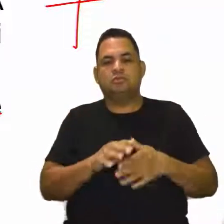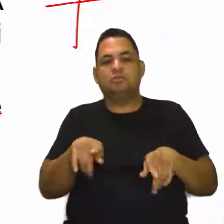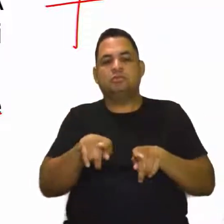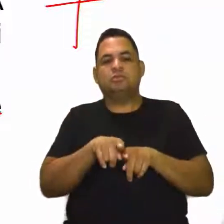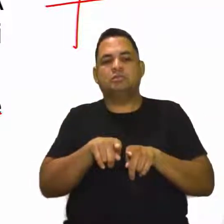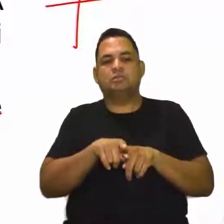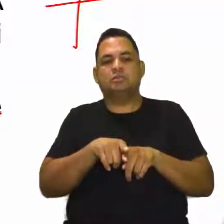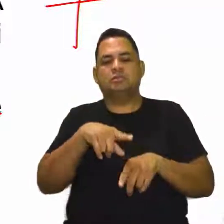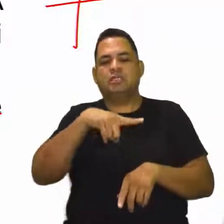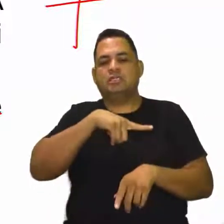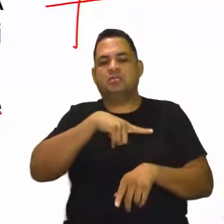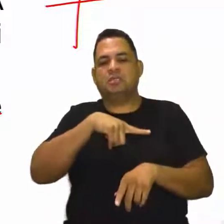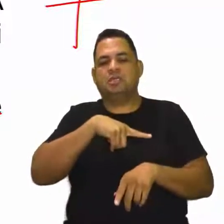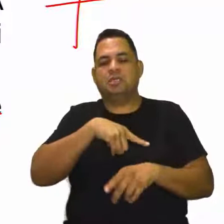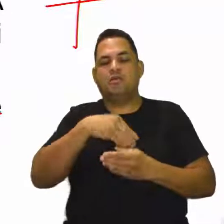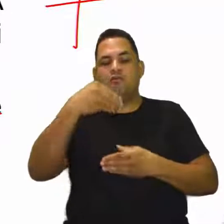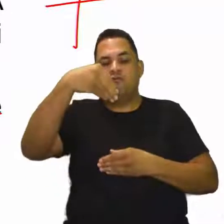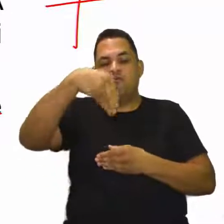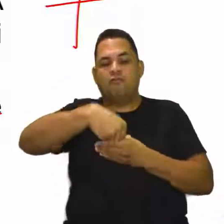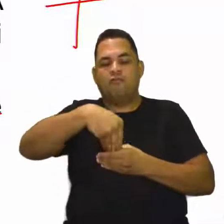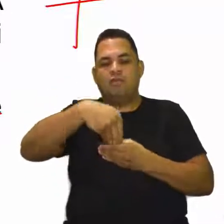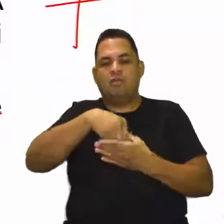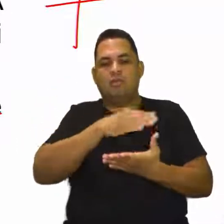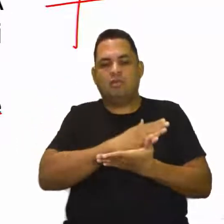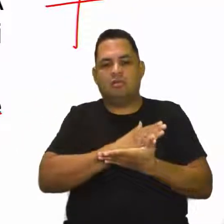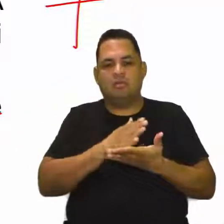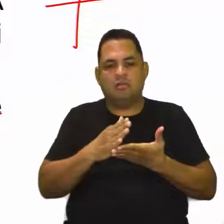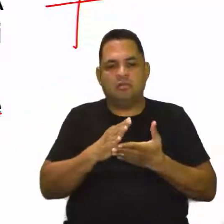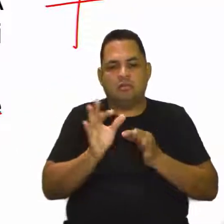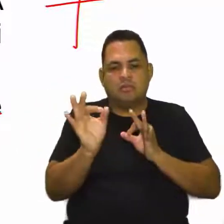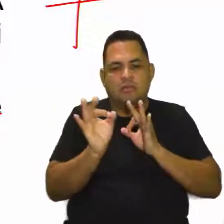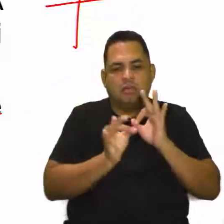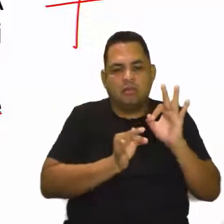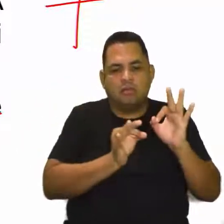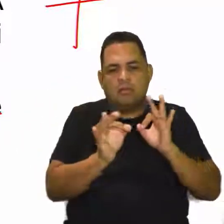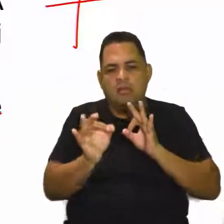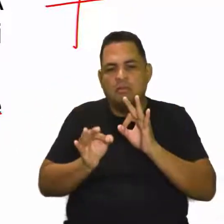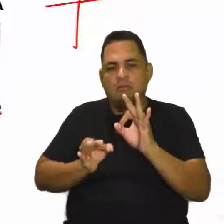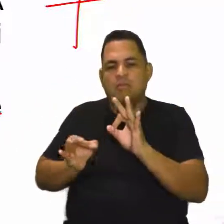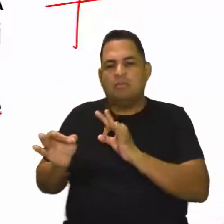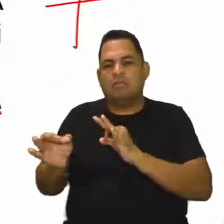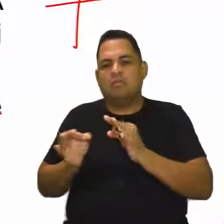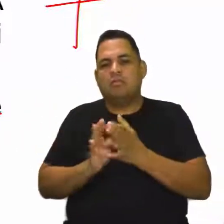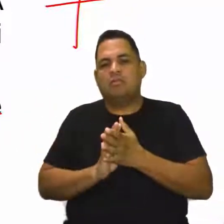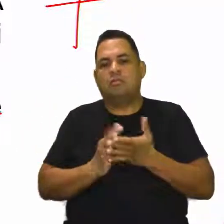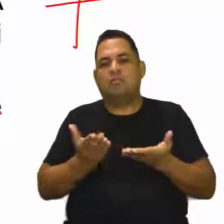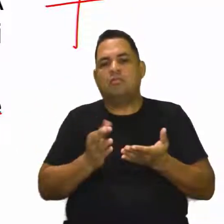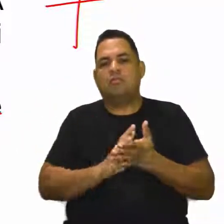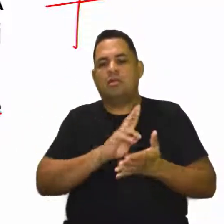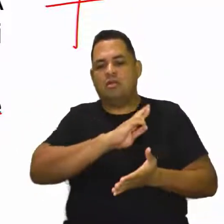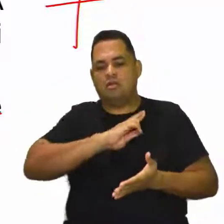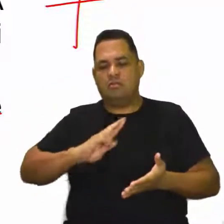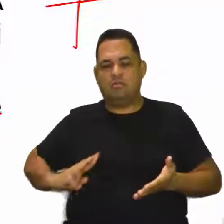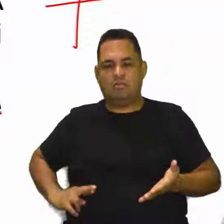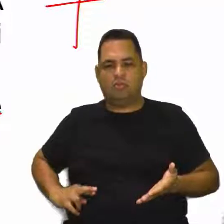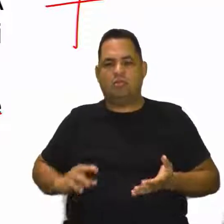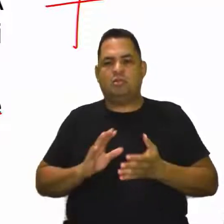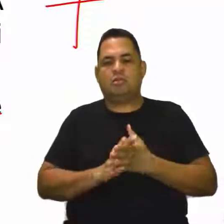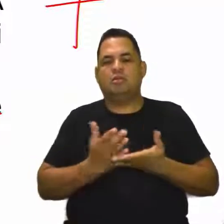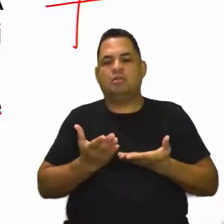também do voto. Começa a se desenhar um regime republicano no